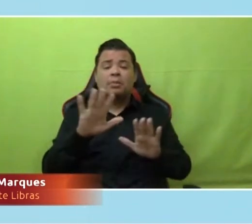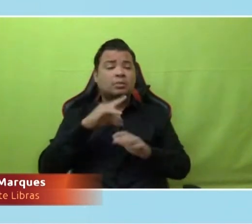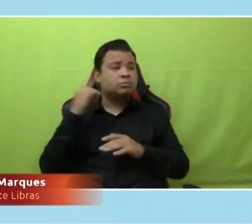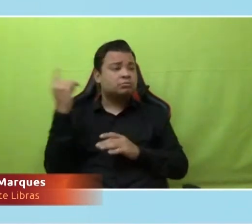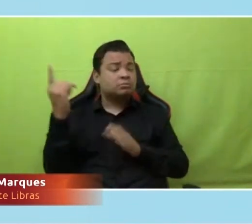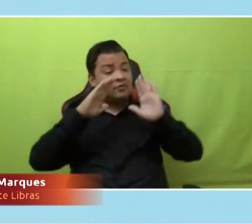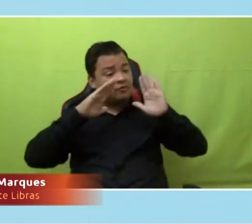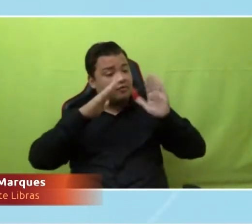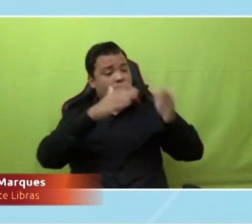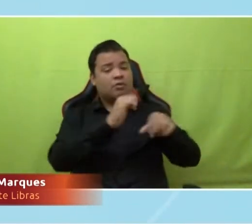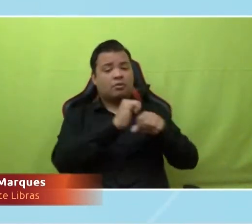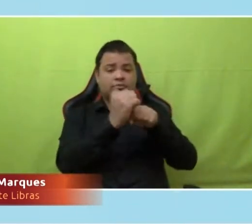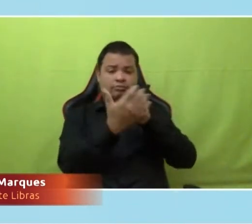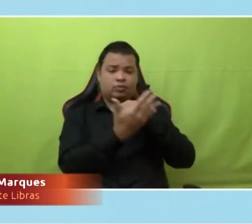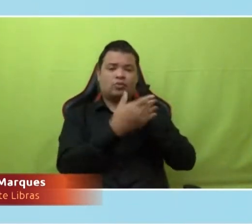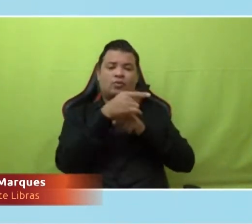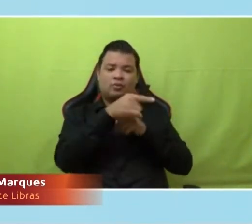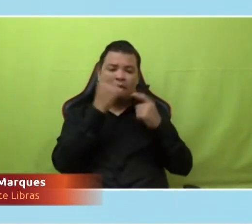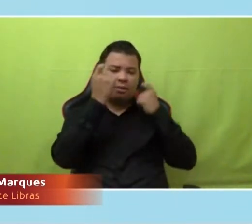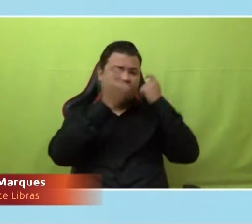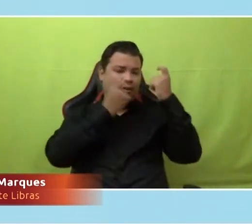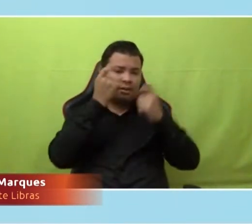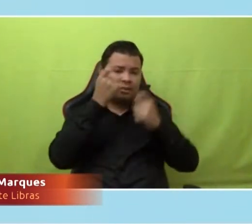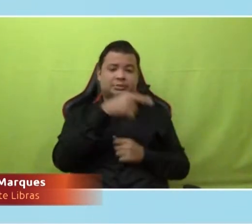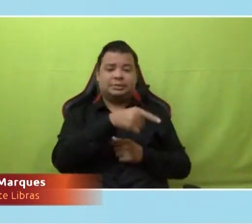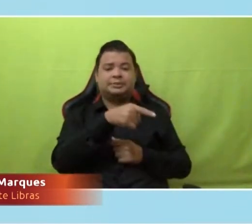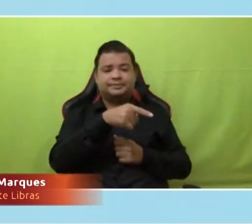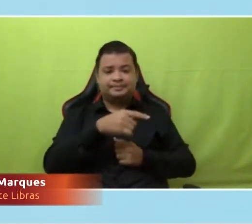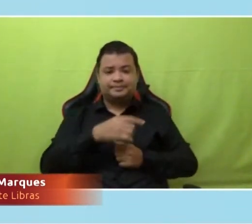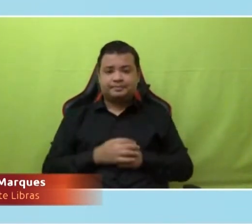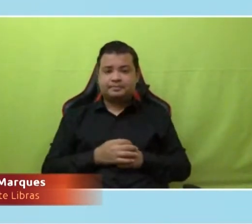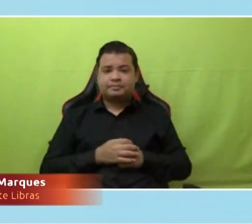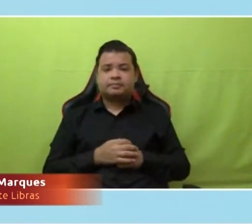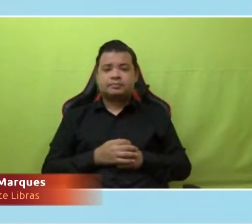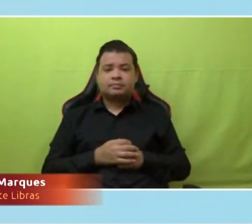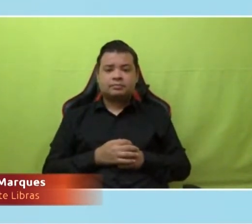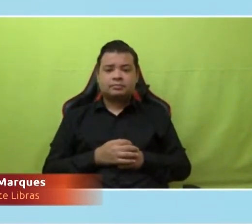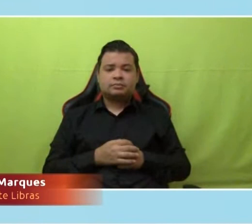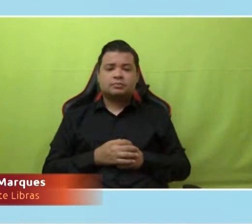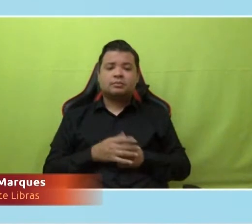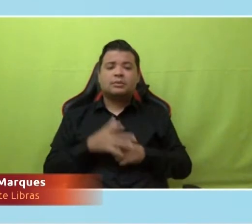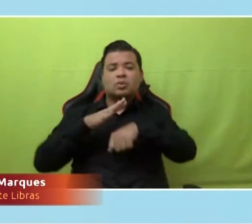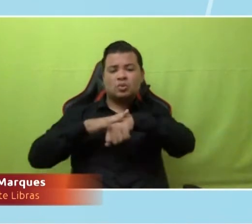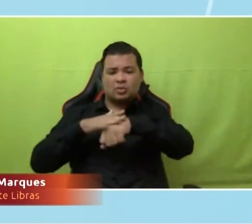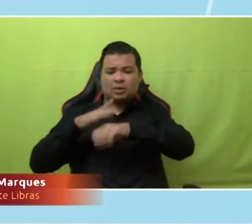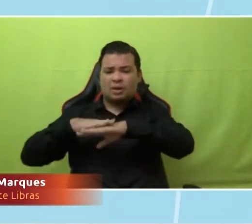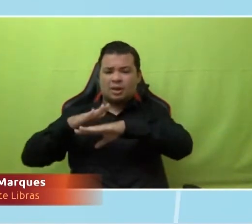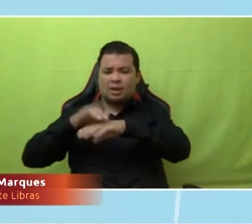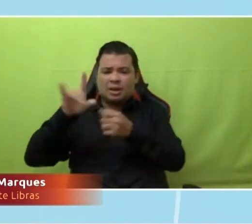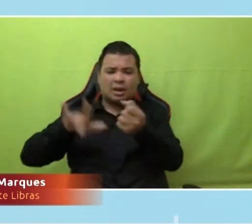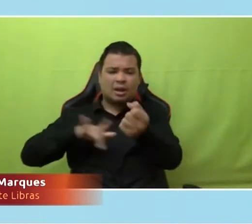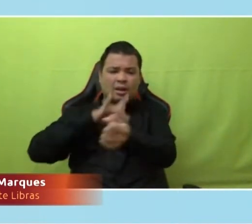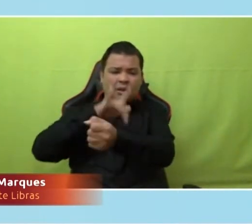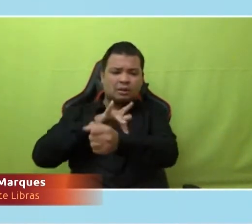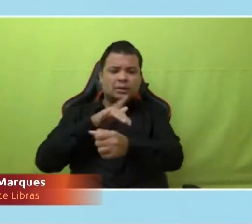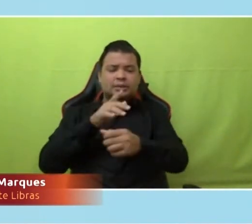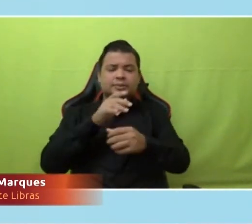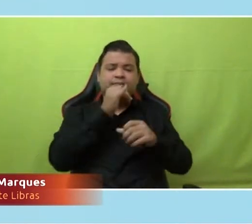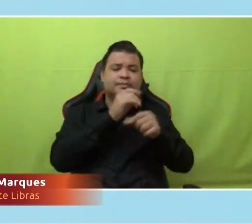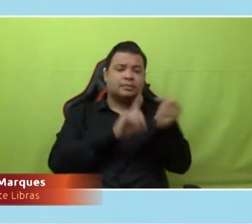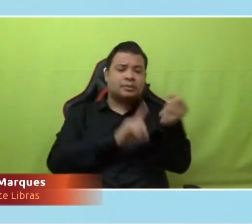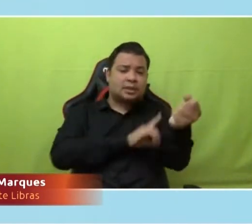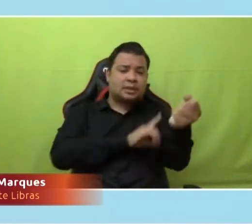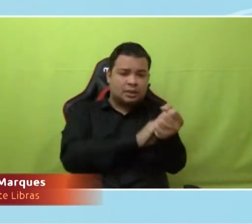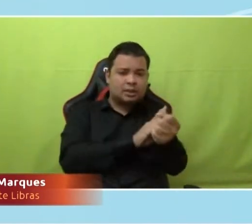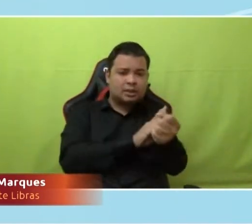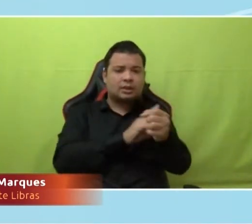né? Como você falou. Essas doenças transmitidas pelo Aedes, dengue, zika, chikungunya,